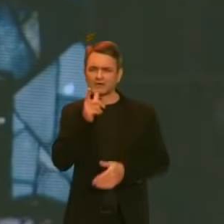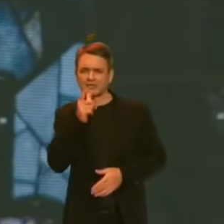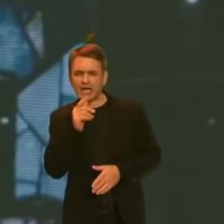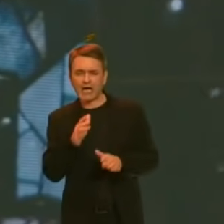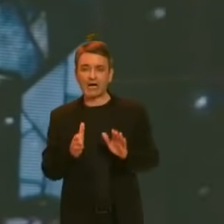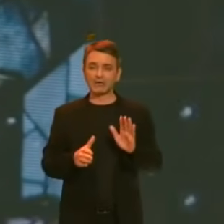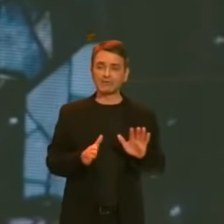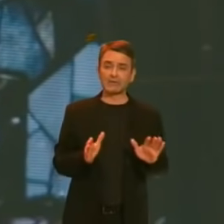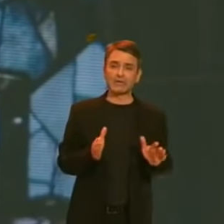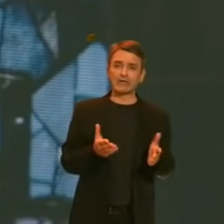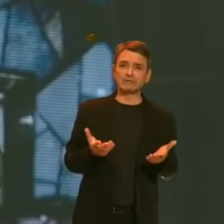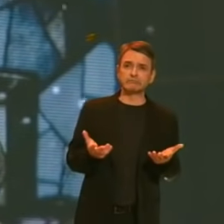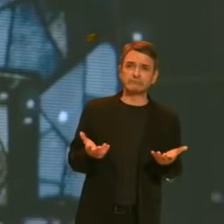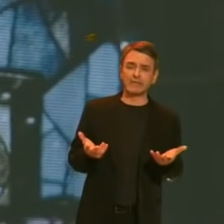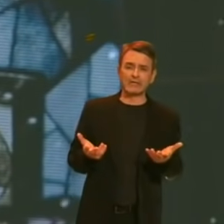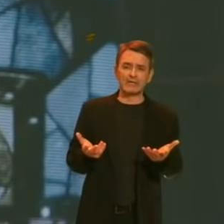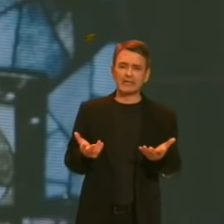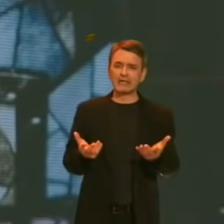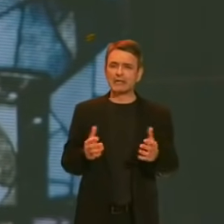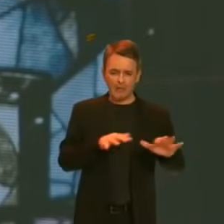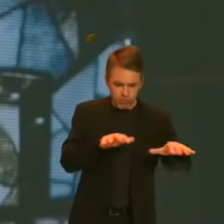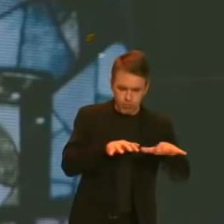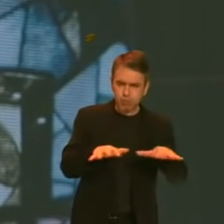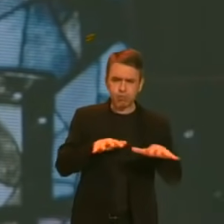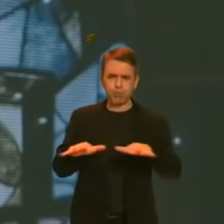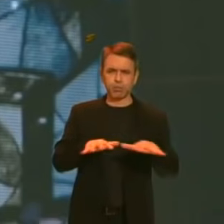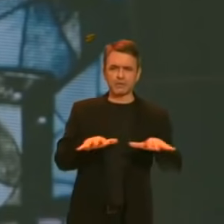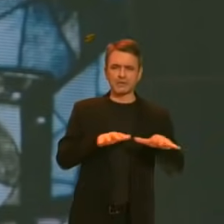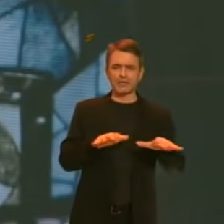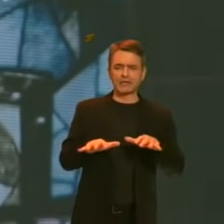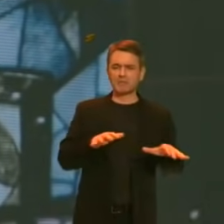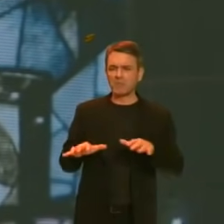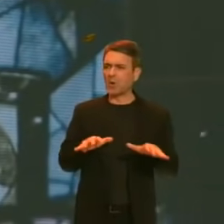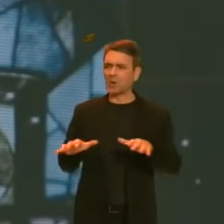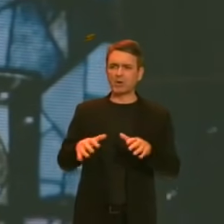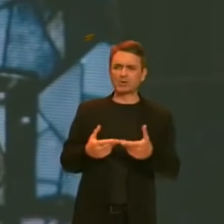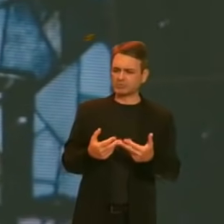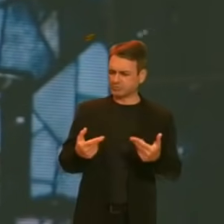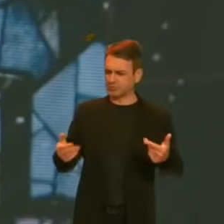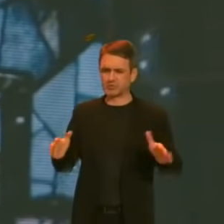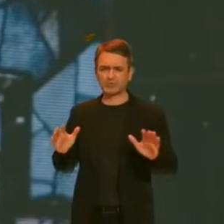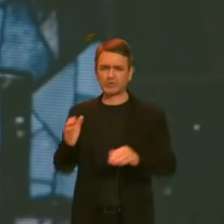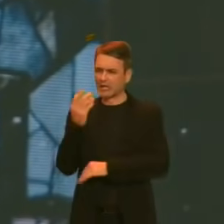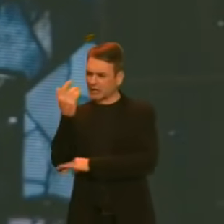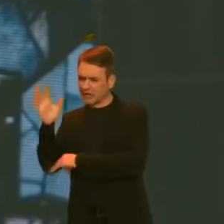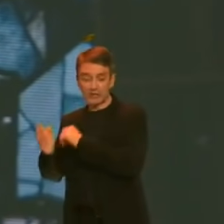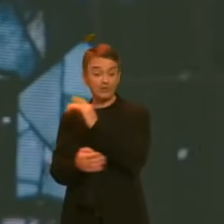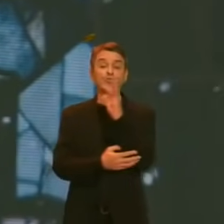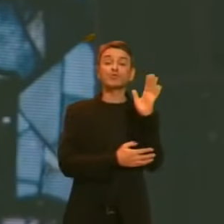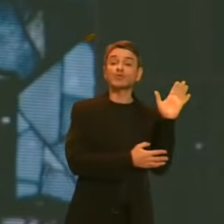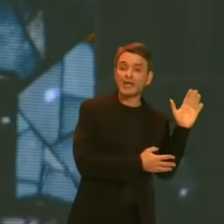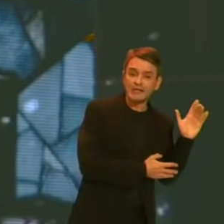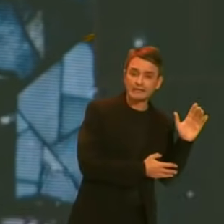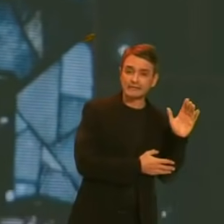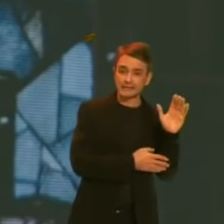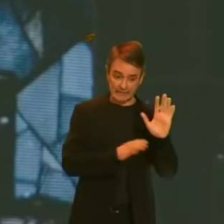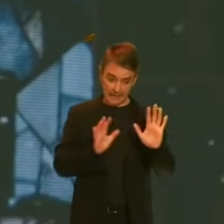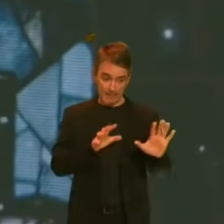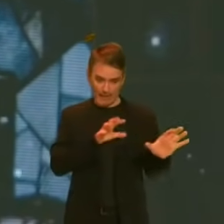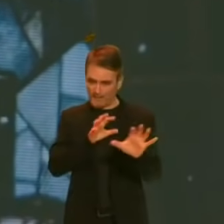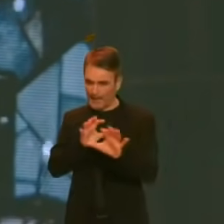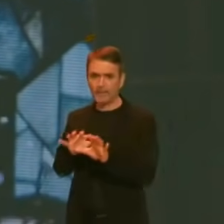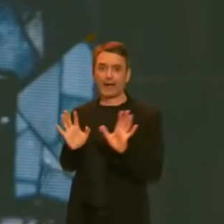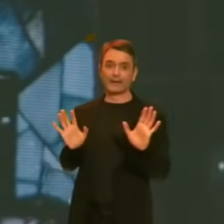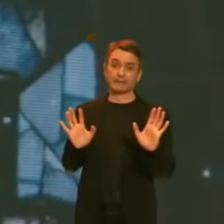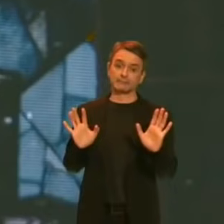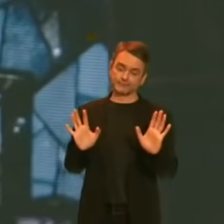a questão de terremotos, eram questões em que a natureza estava sendo atacada de alguma